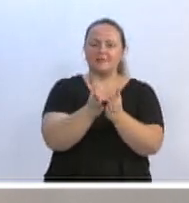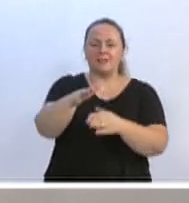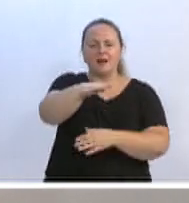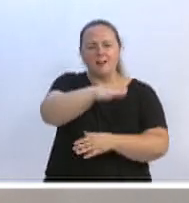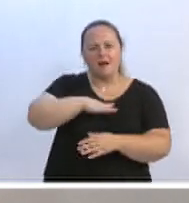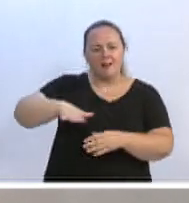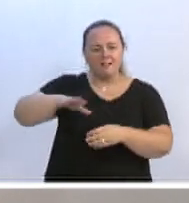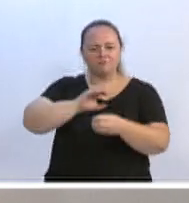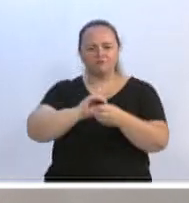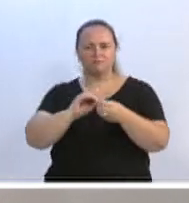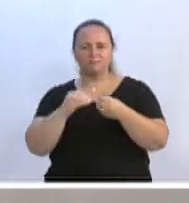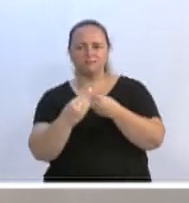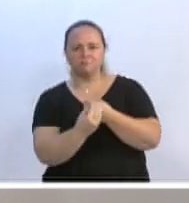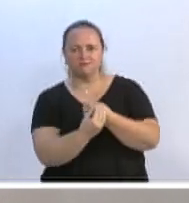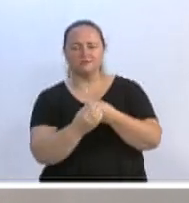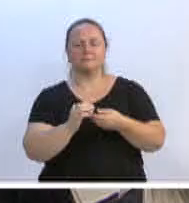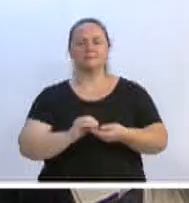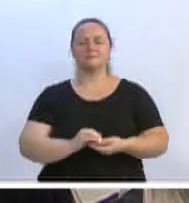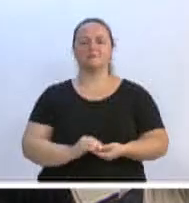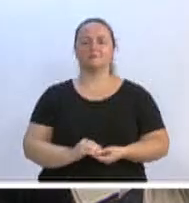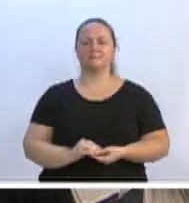Itajaí.